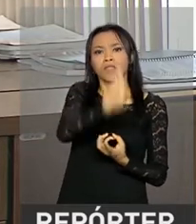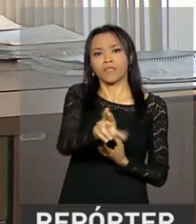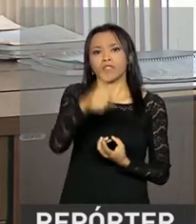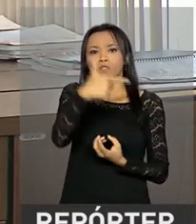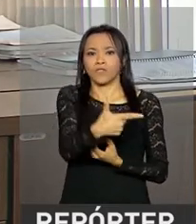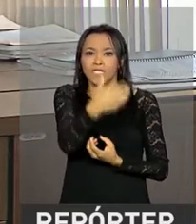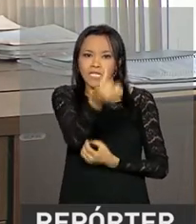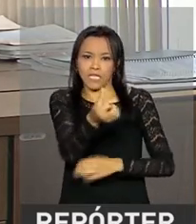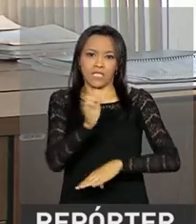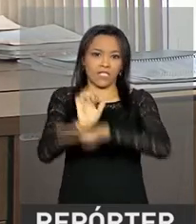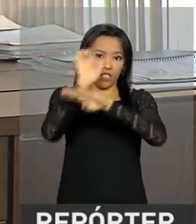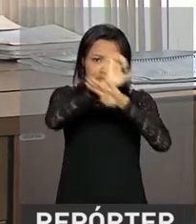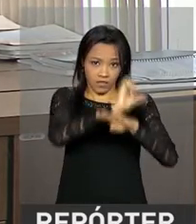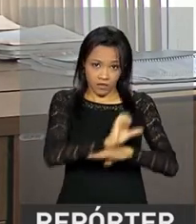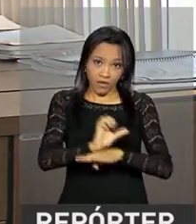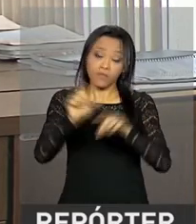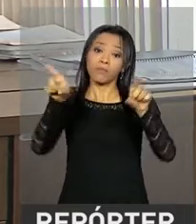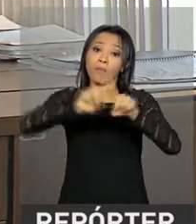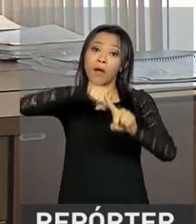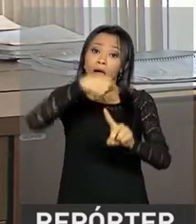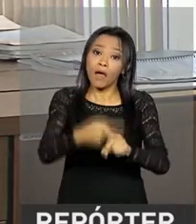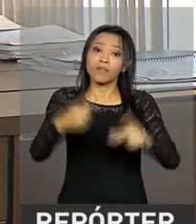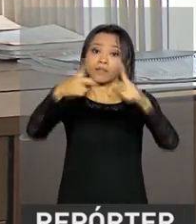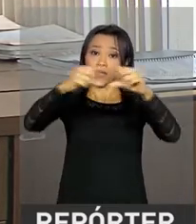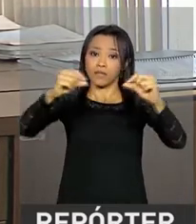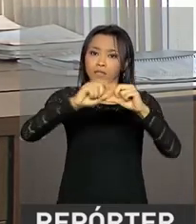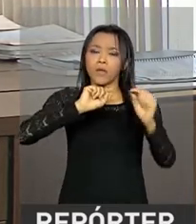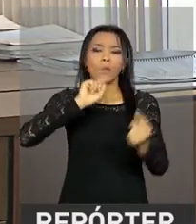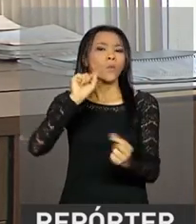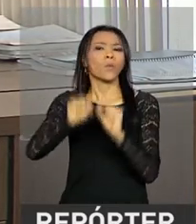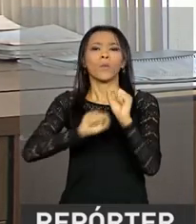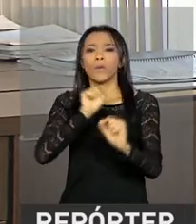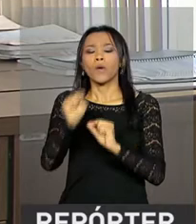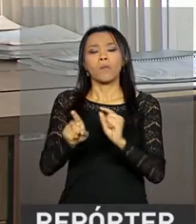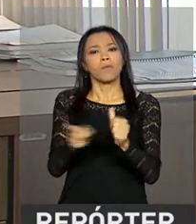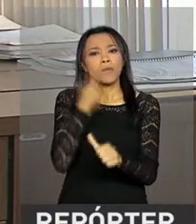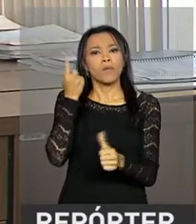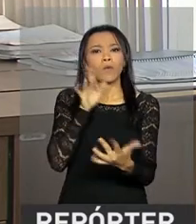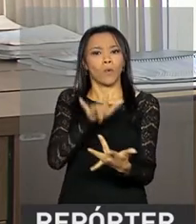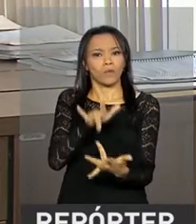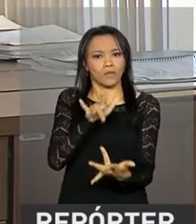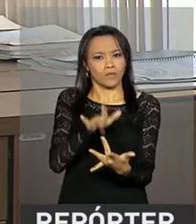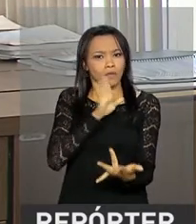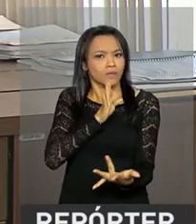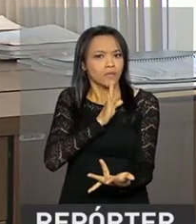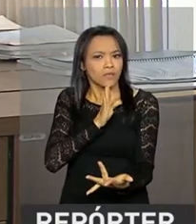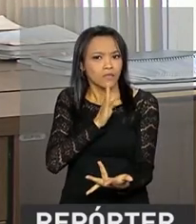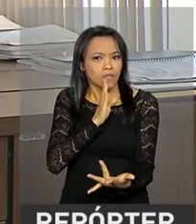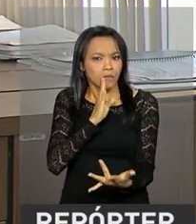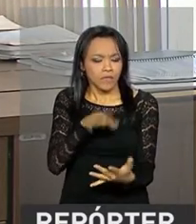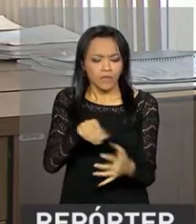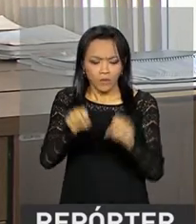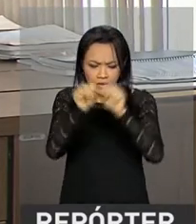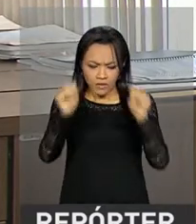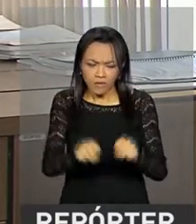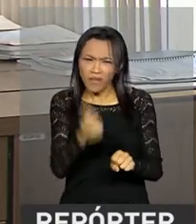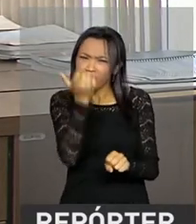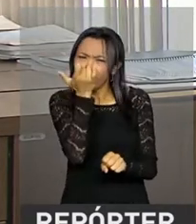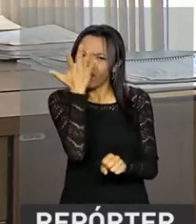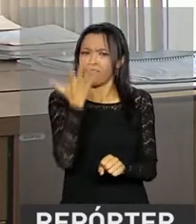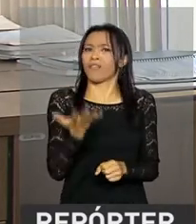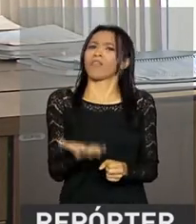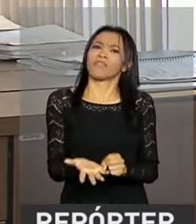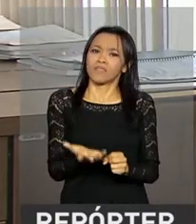dos 26 estados e mais o Distrito Federal para terem o primeiro contato com o sistema. Ele é extremamente fácil de operar.